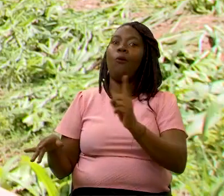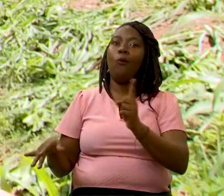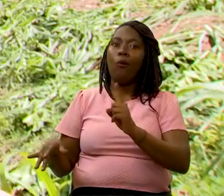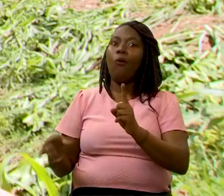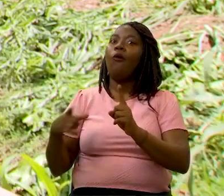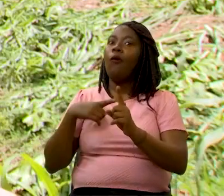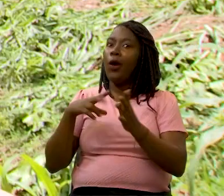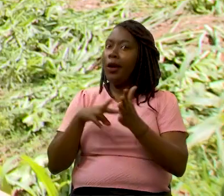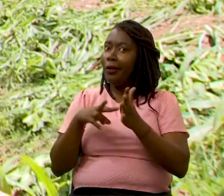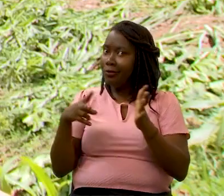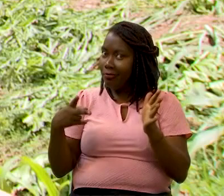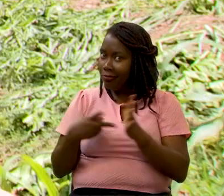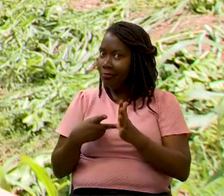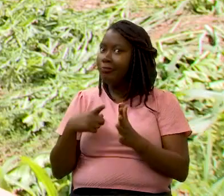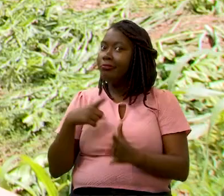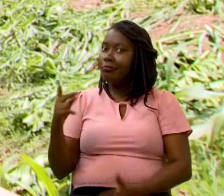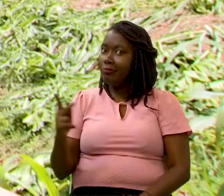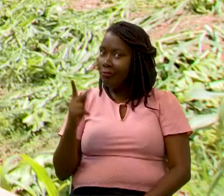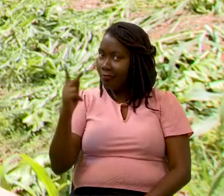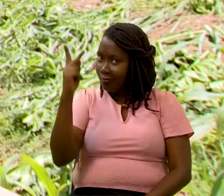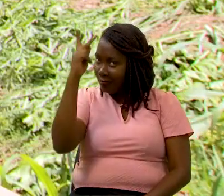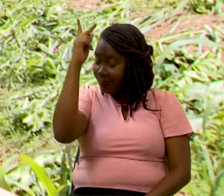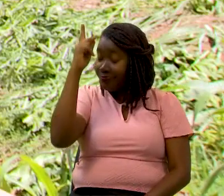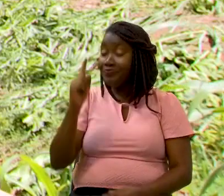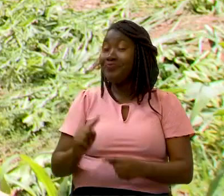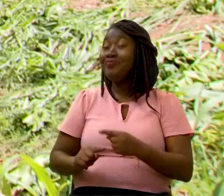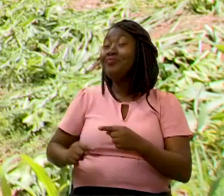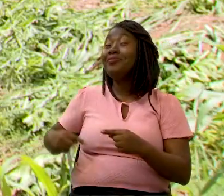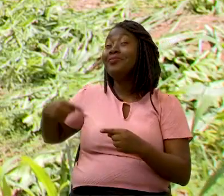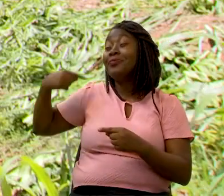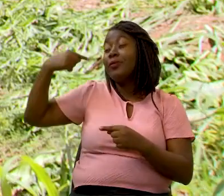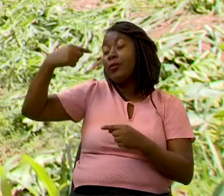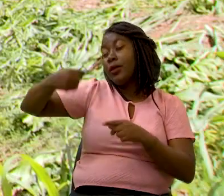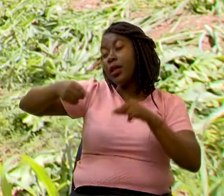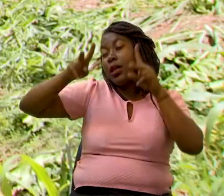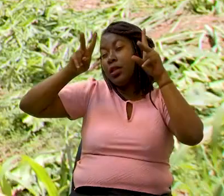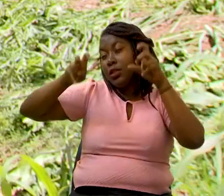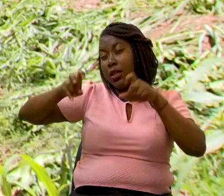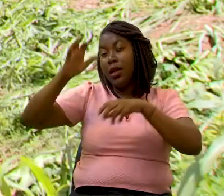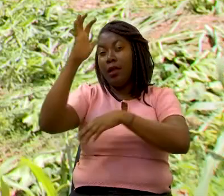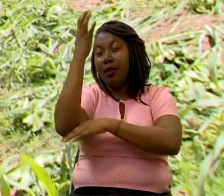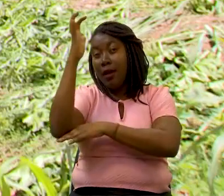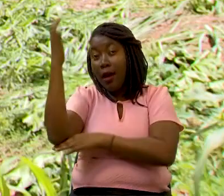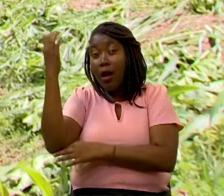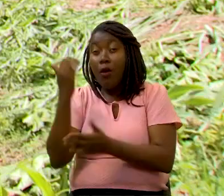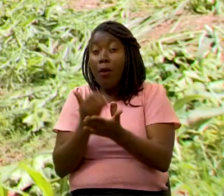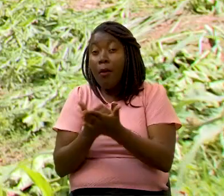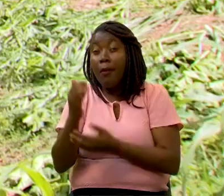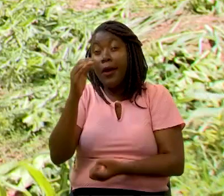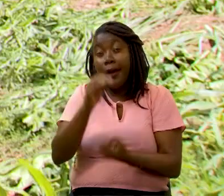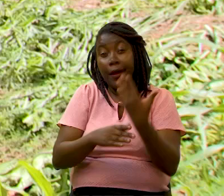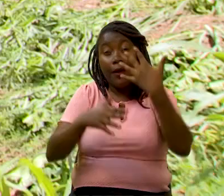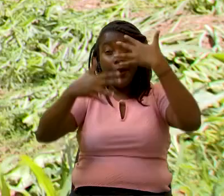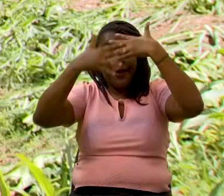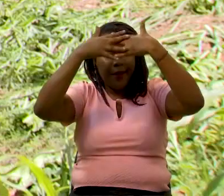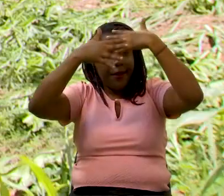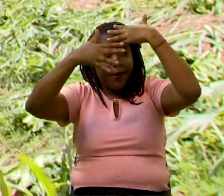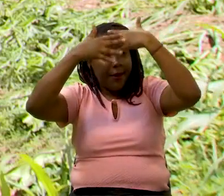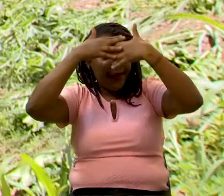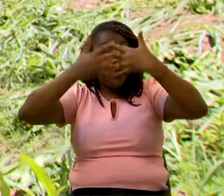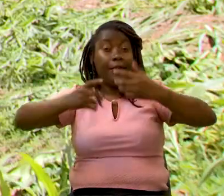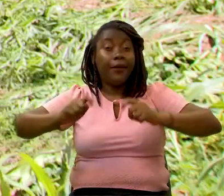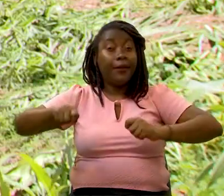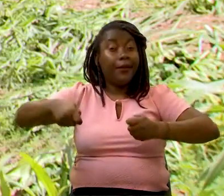lugar abandonado, mas é um lugar que passa a ter um significado, passa a ter um valor. Após a questão de ter as árvores, começar a criar um espaço